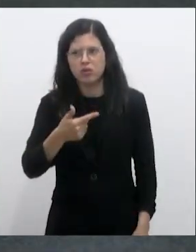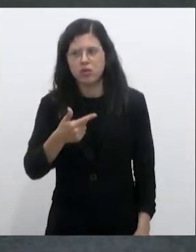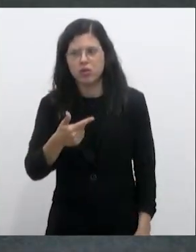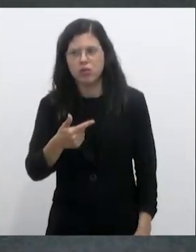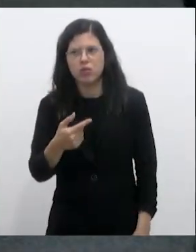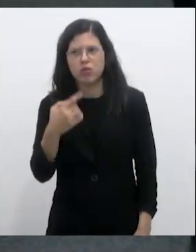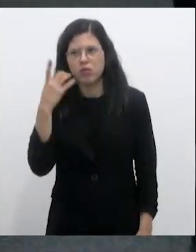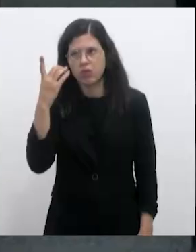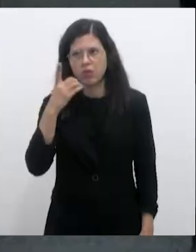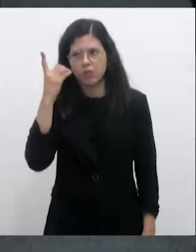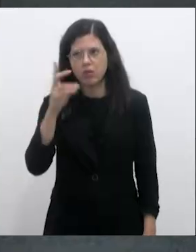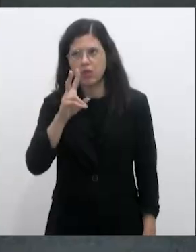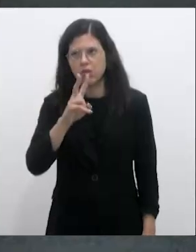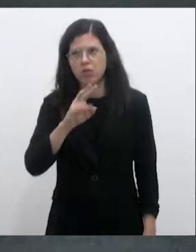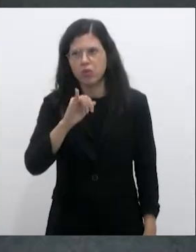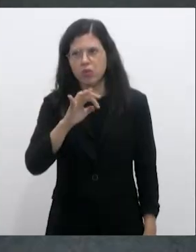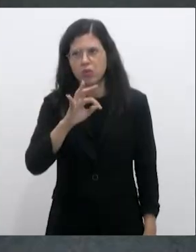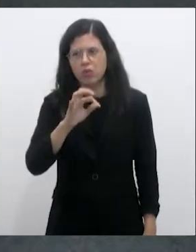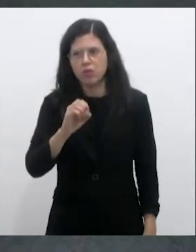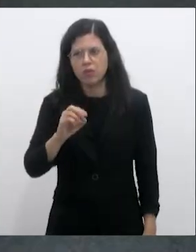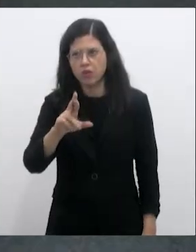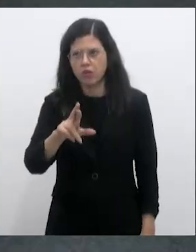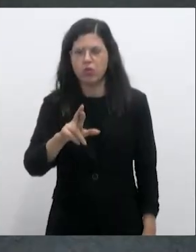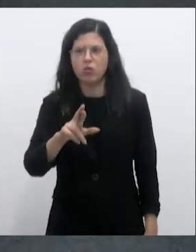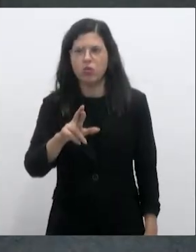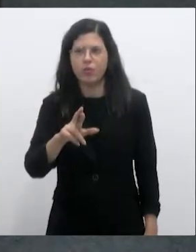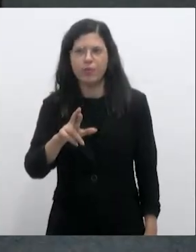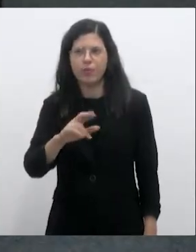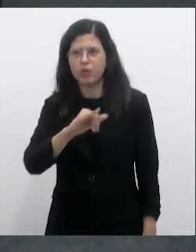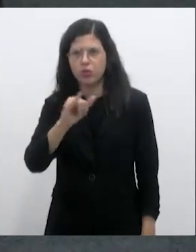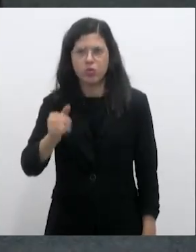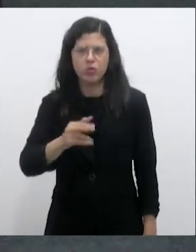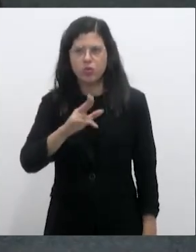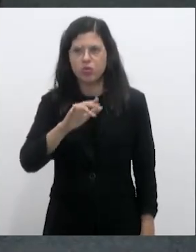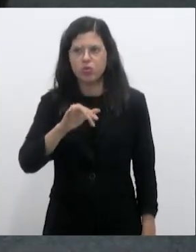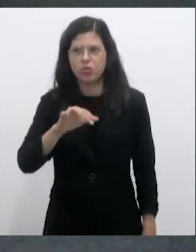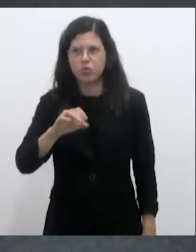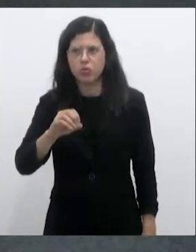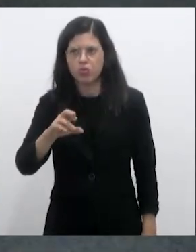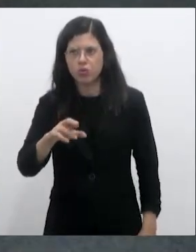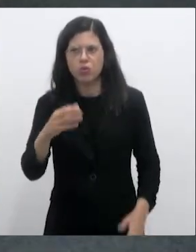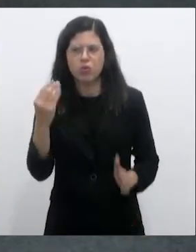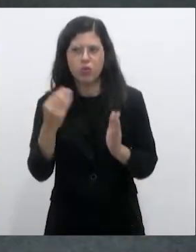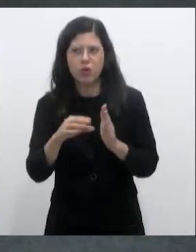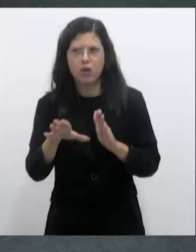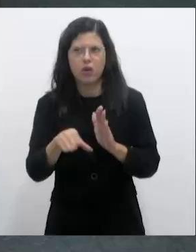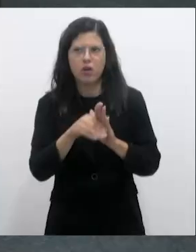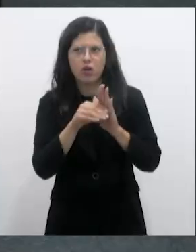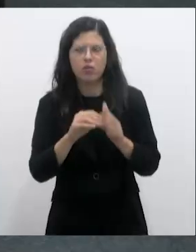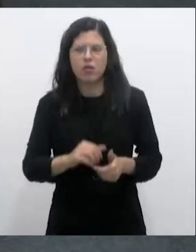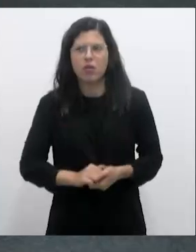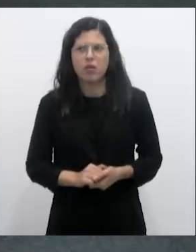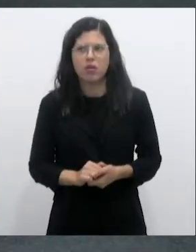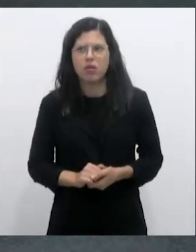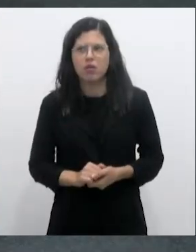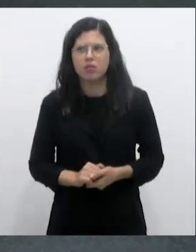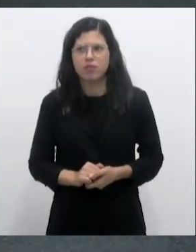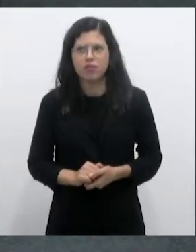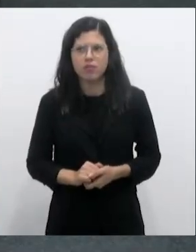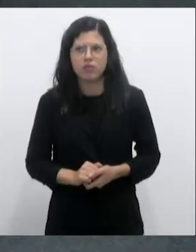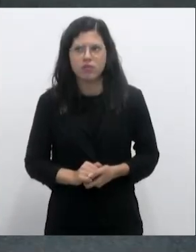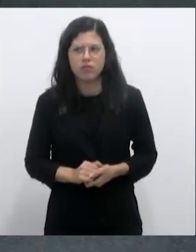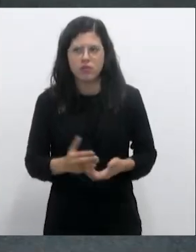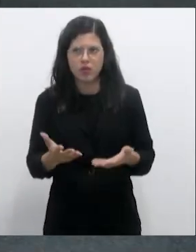o deputado Vitor Júnior, então, entrará com a sua emenda. Então, eu gostaria do pela ordem